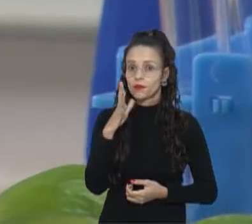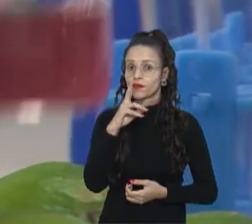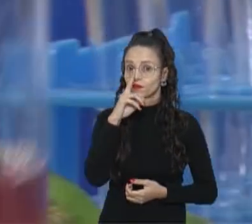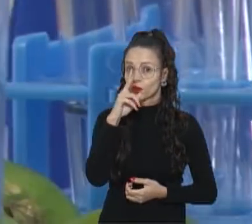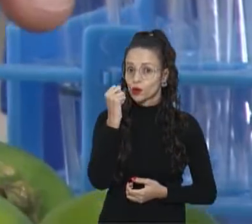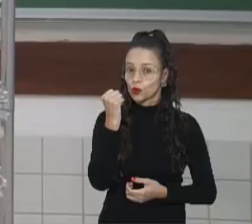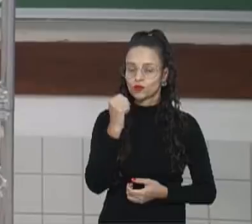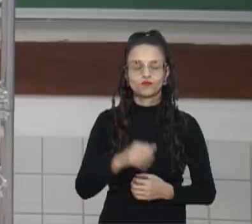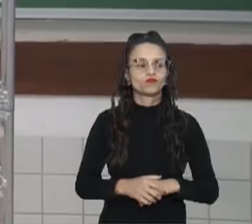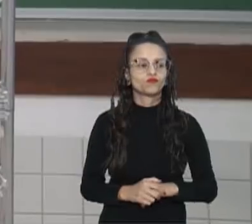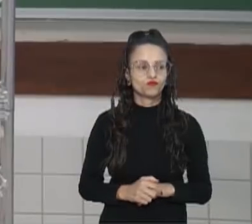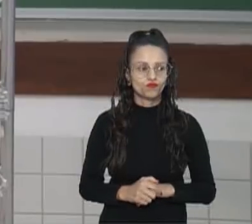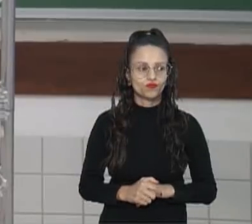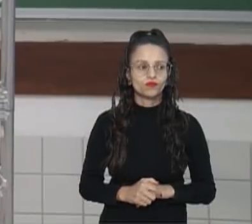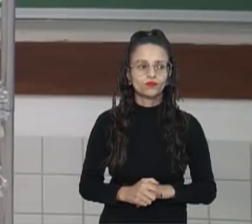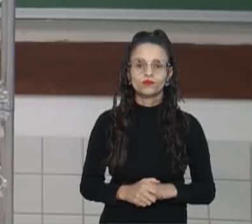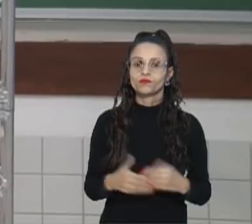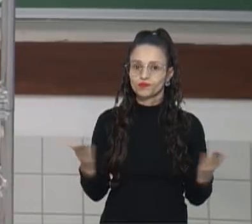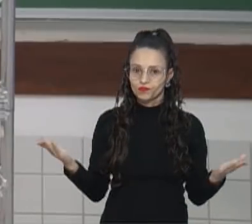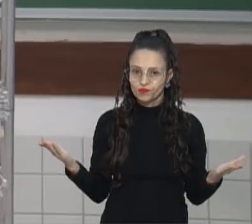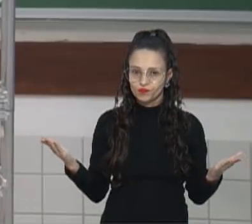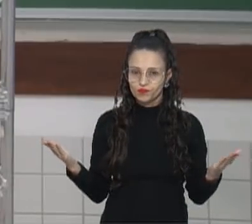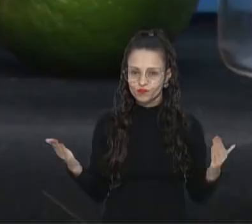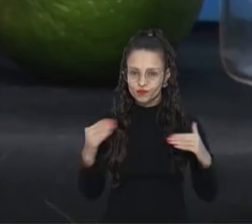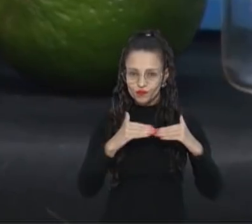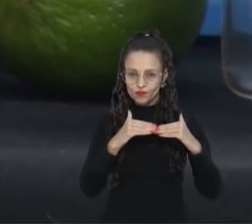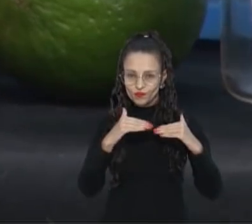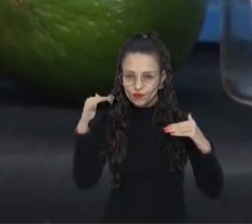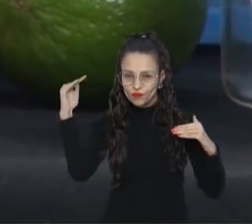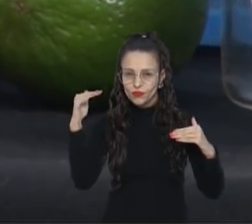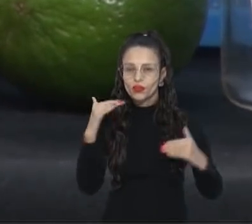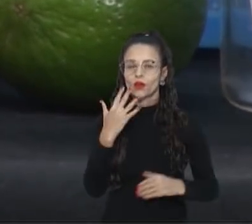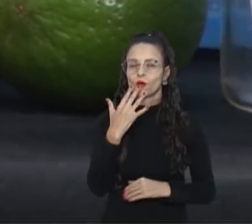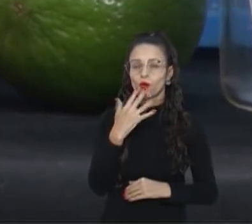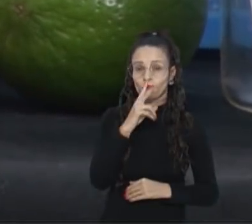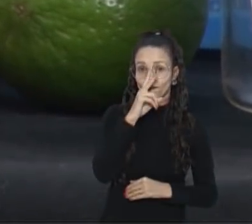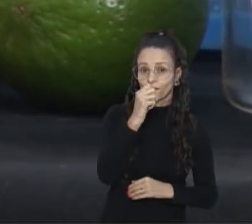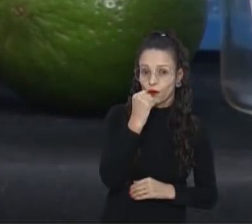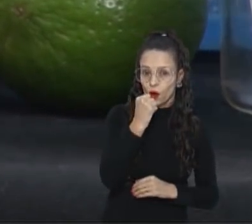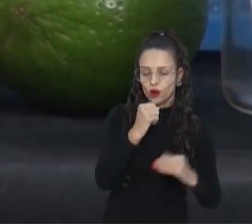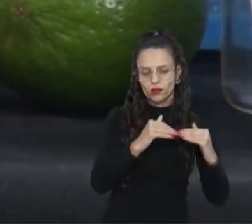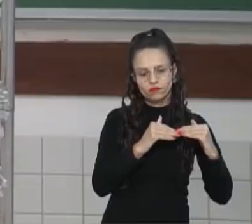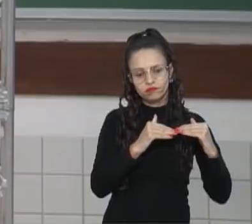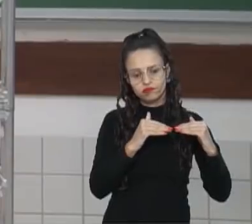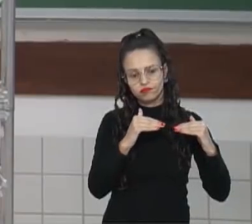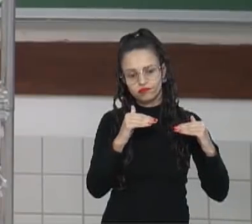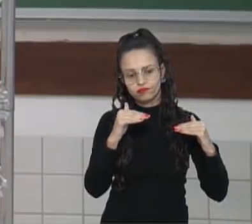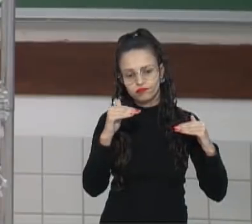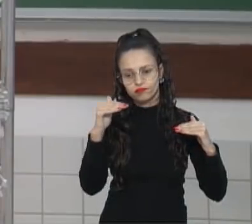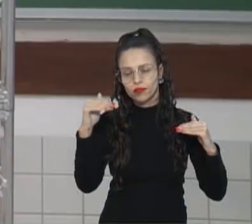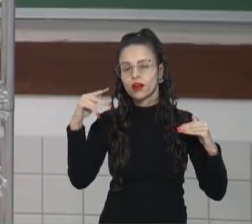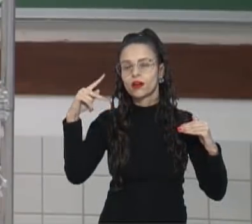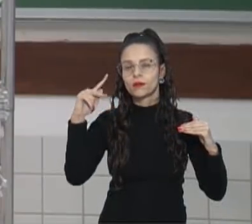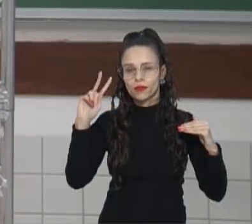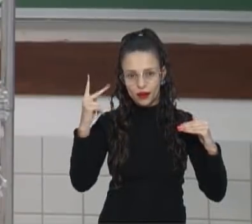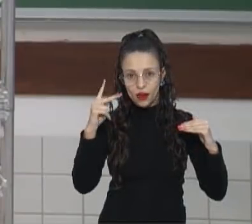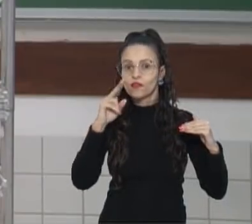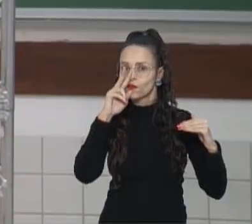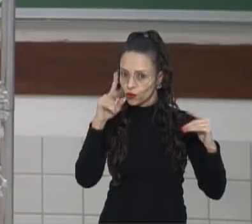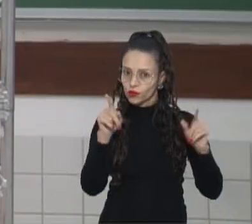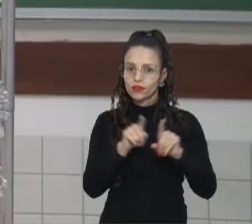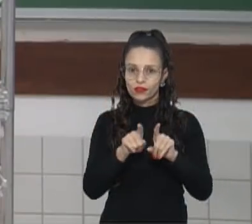intenso. Correto? Tá aí a nossa escala de cores, de um pH muito mais forte para um pH muito mais forte